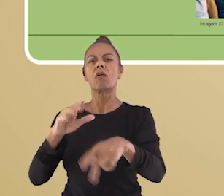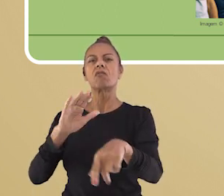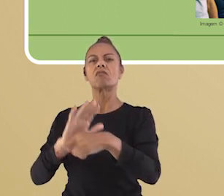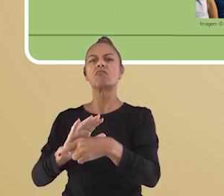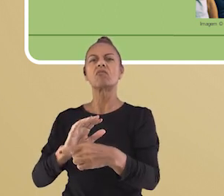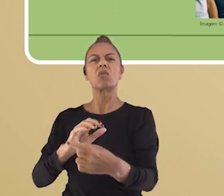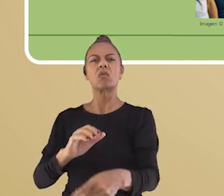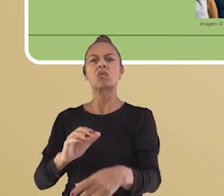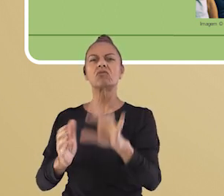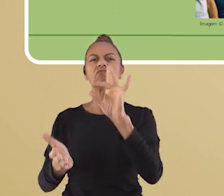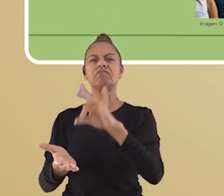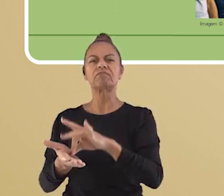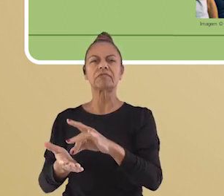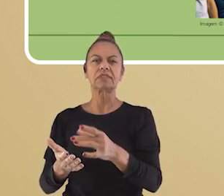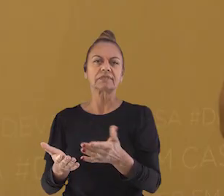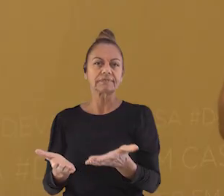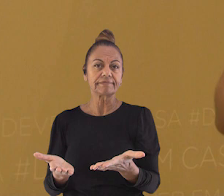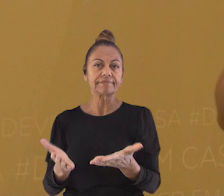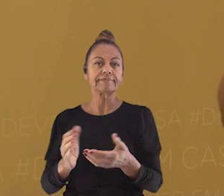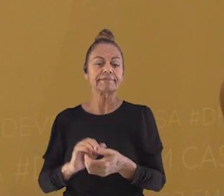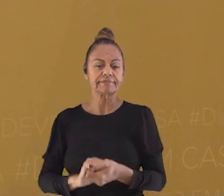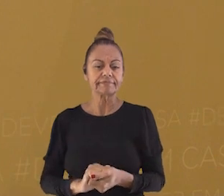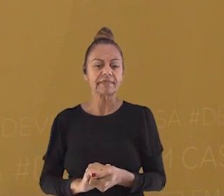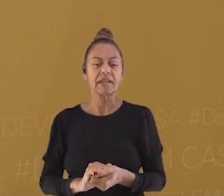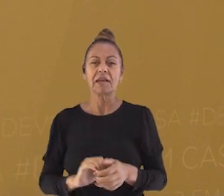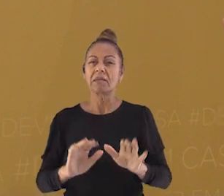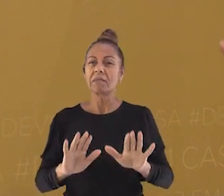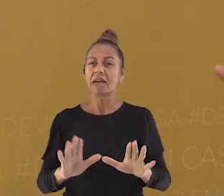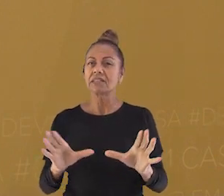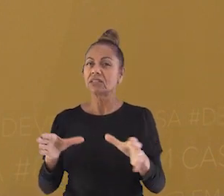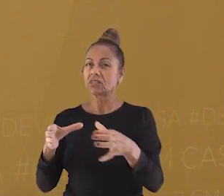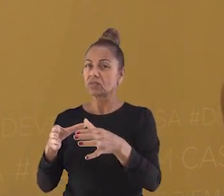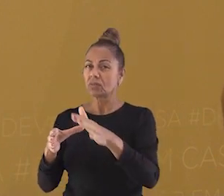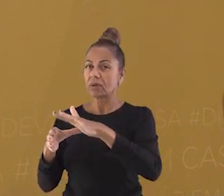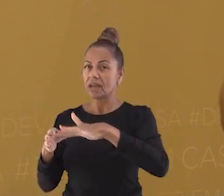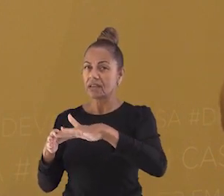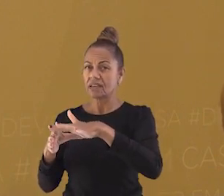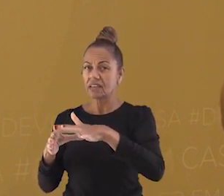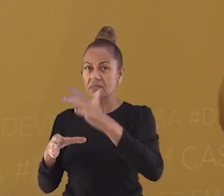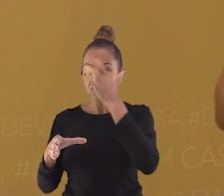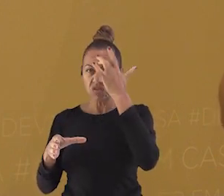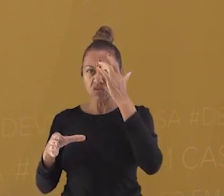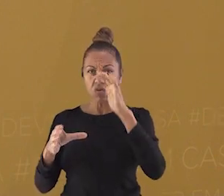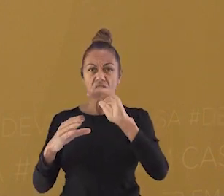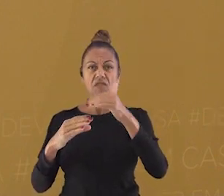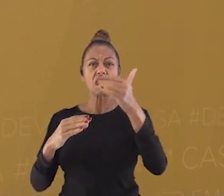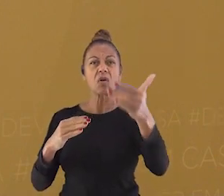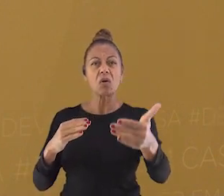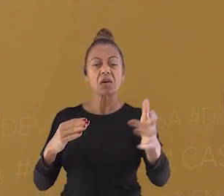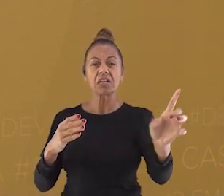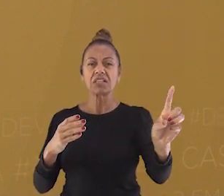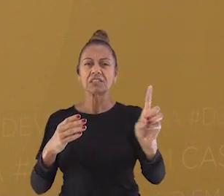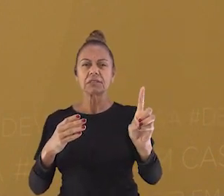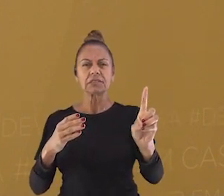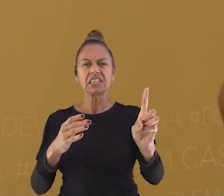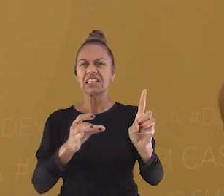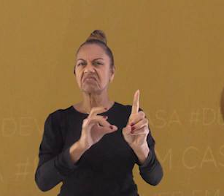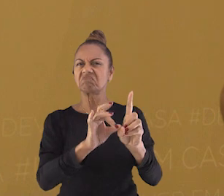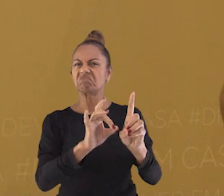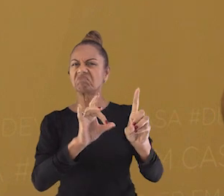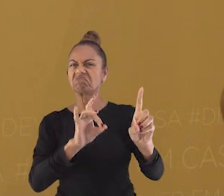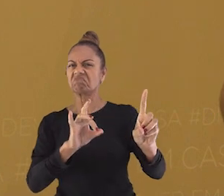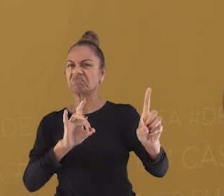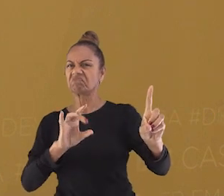legítimas. Dessa forma, esses grupos não olham com bons olhos estrangeiros, pois têm medo de perderem o